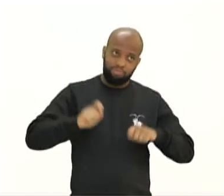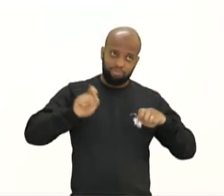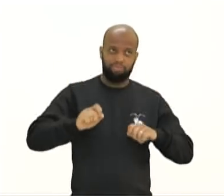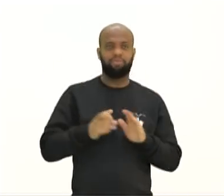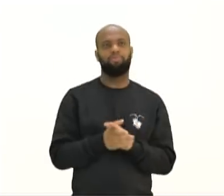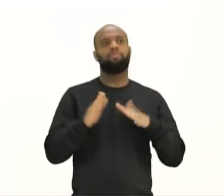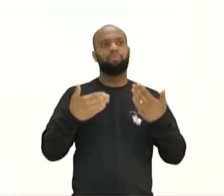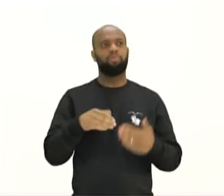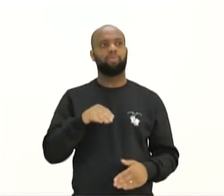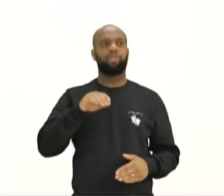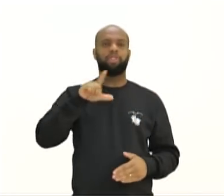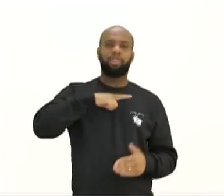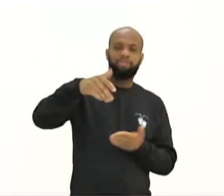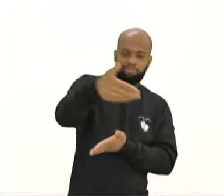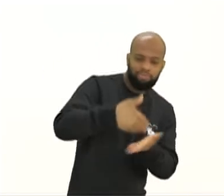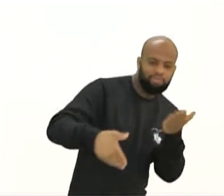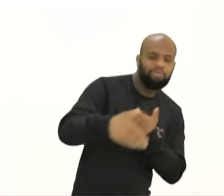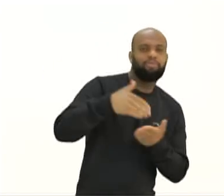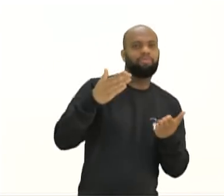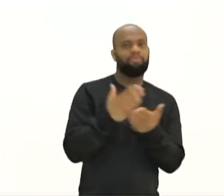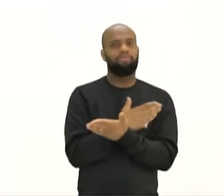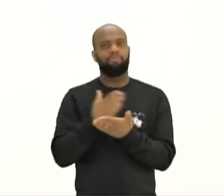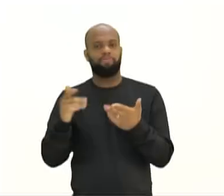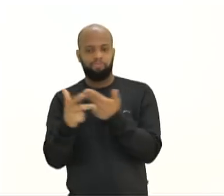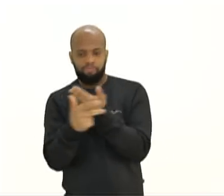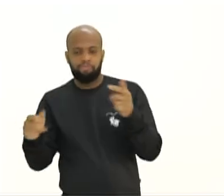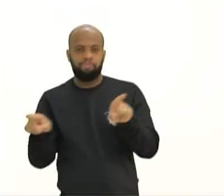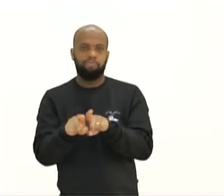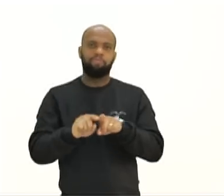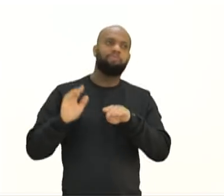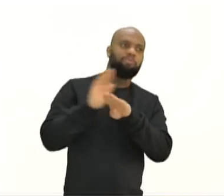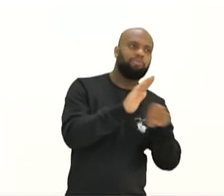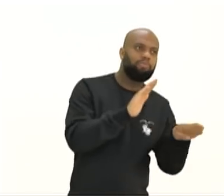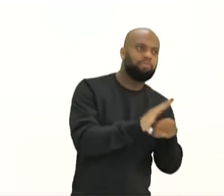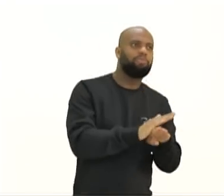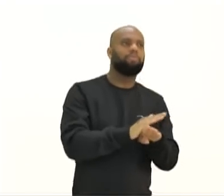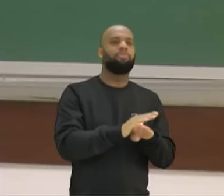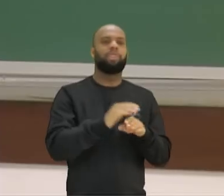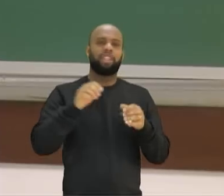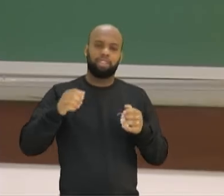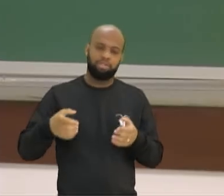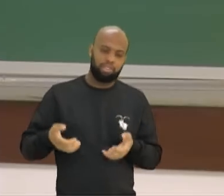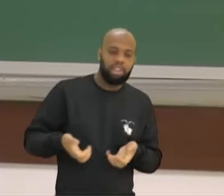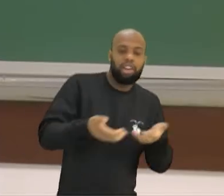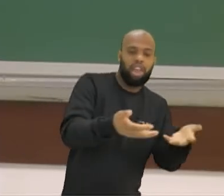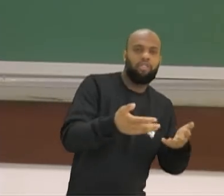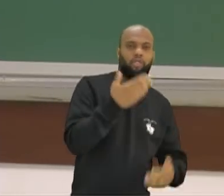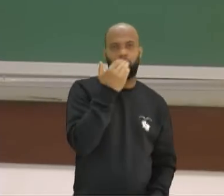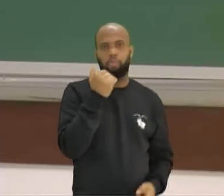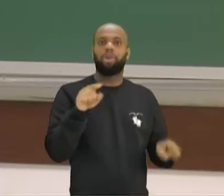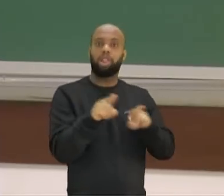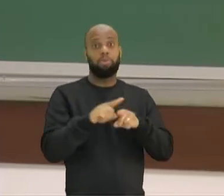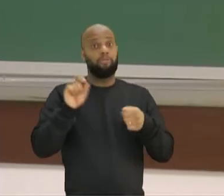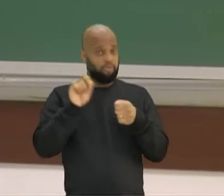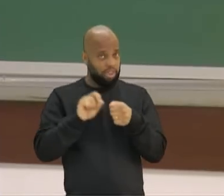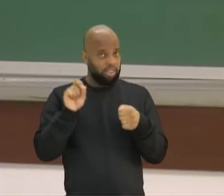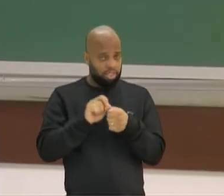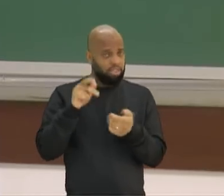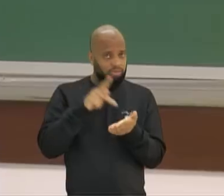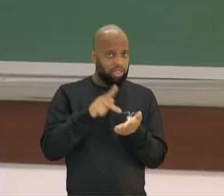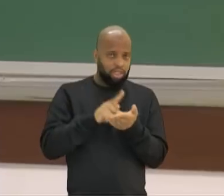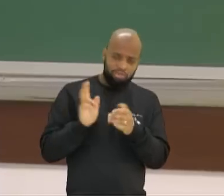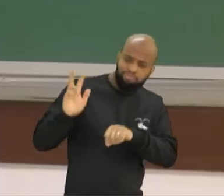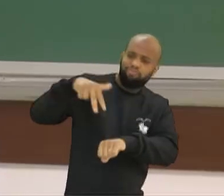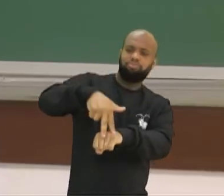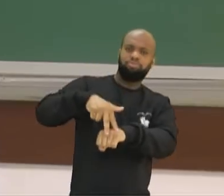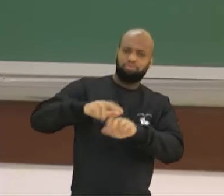certo? Então se envolvendo em alguns aspectos, ajudando, levando cestas básicas e fazendo mesmo, sendo um